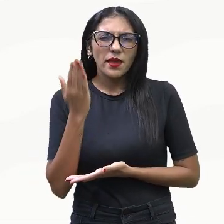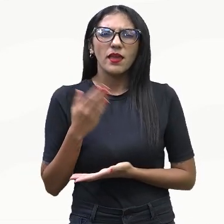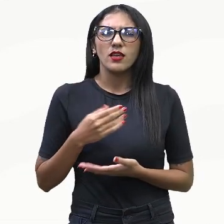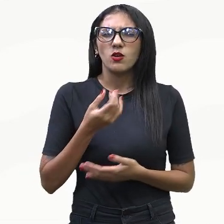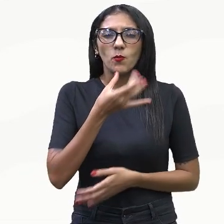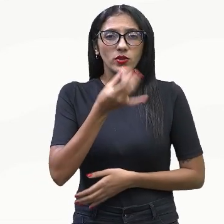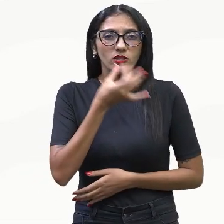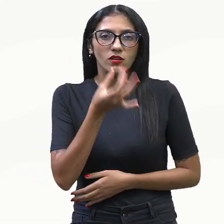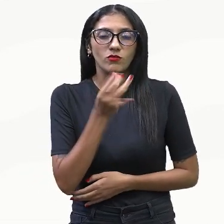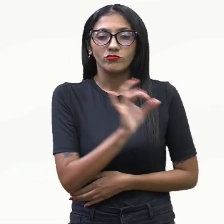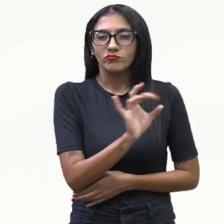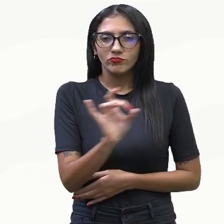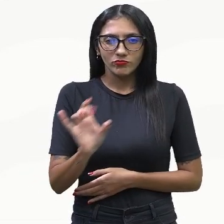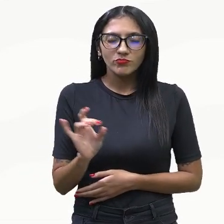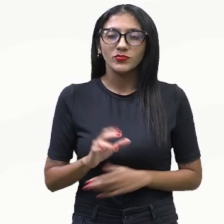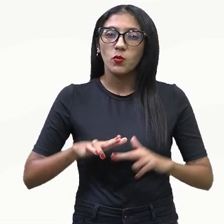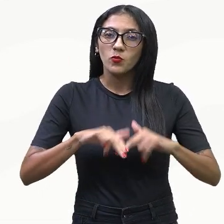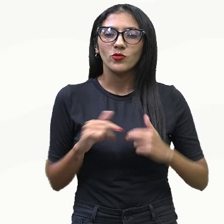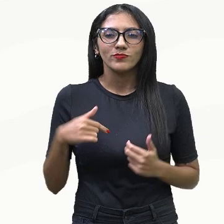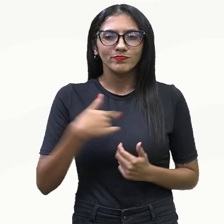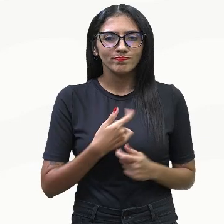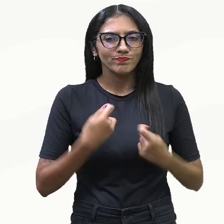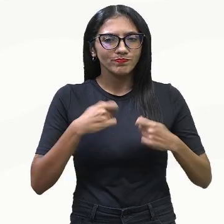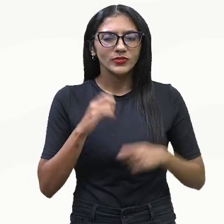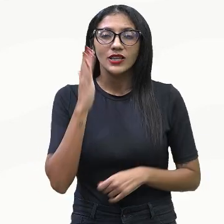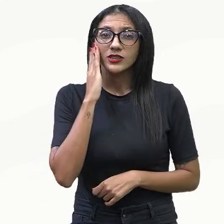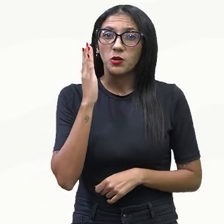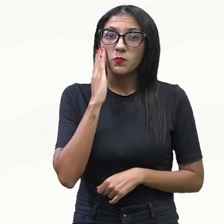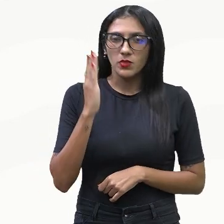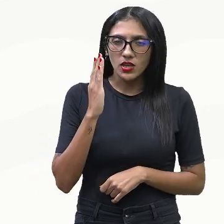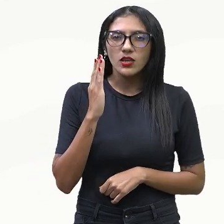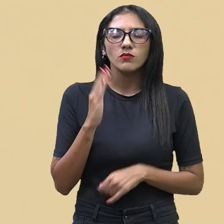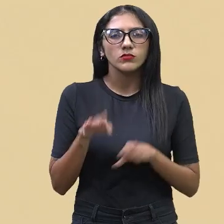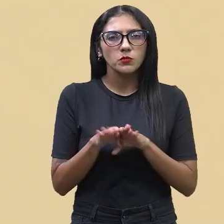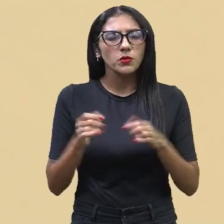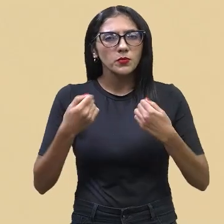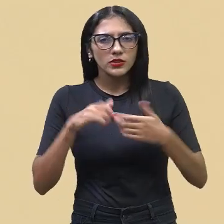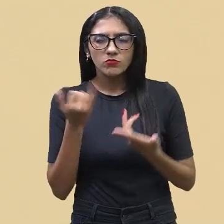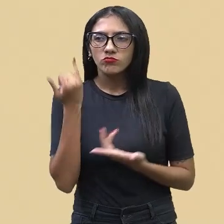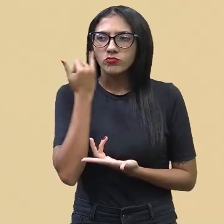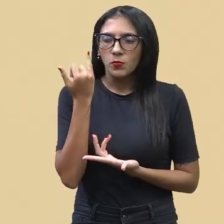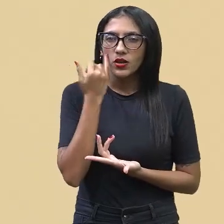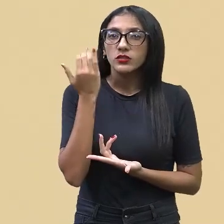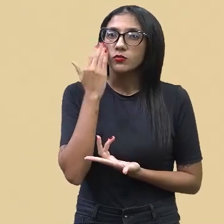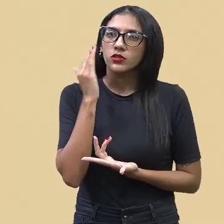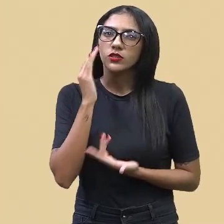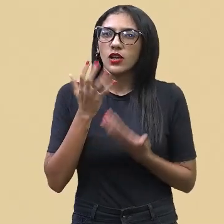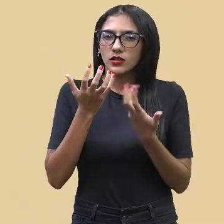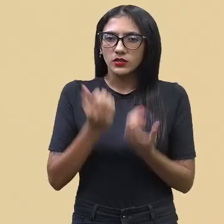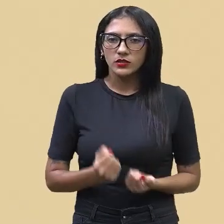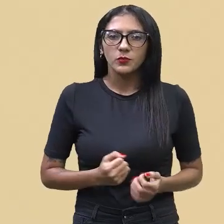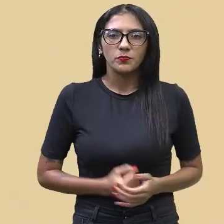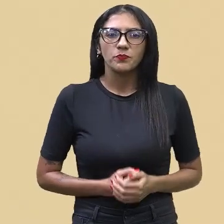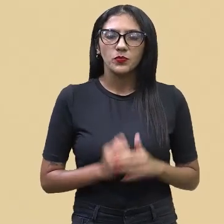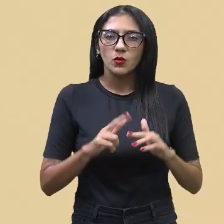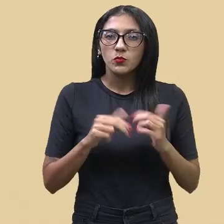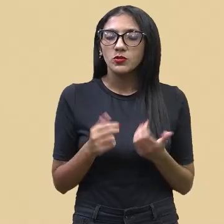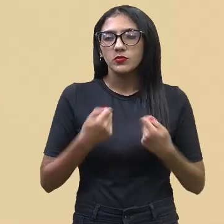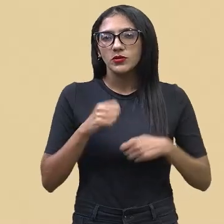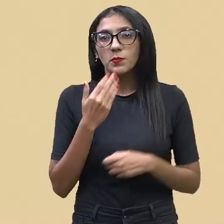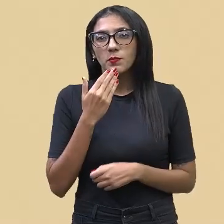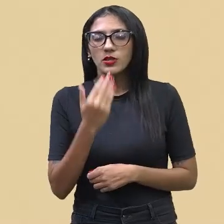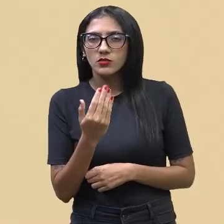né? Então, nós temos que falar, mas também temos que ouvir, tá certo? E aí vocês deverão pedir que o outro fale, para